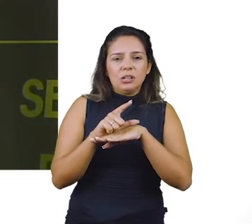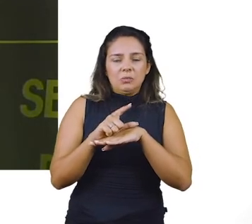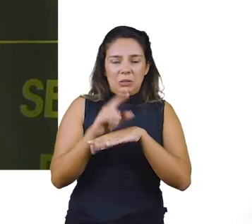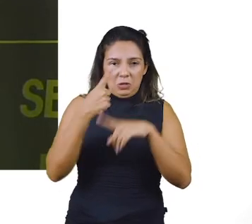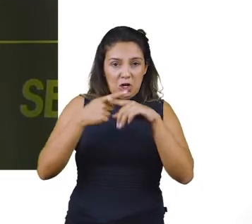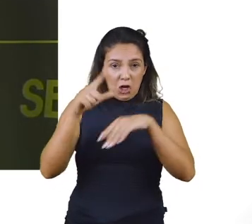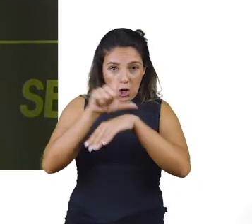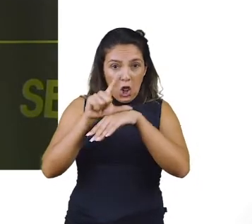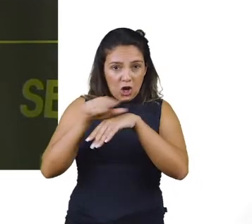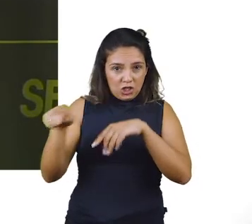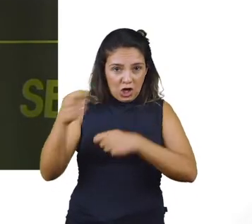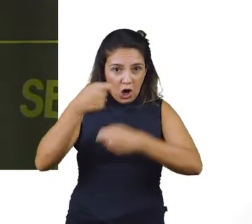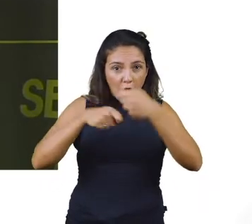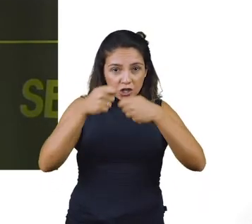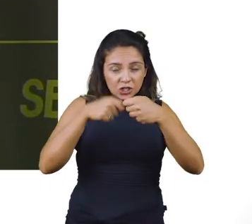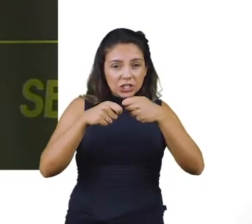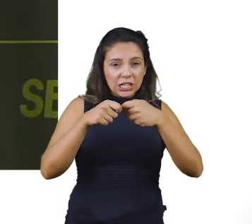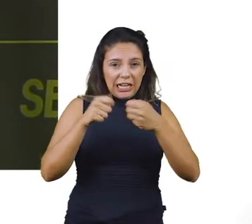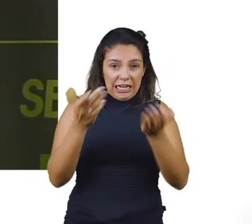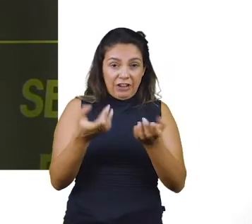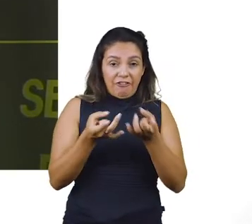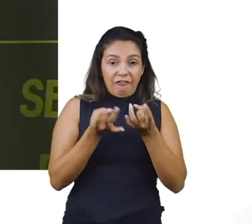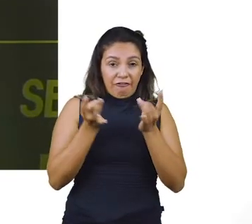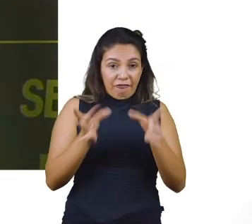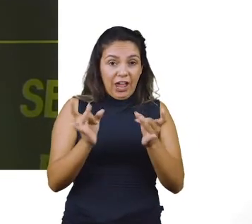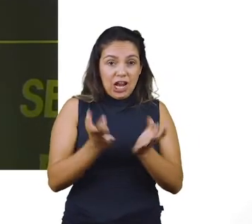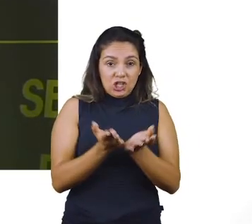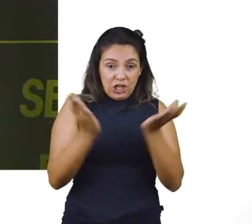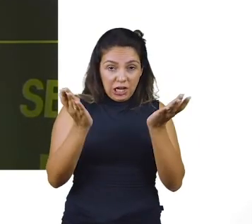por momentos muito difíceis.